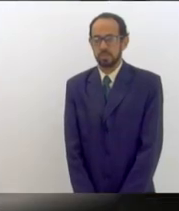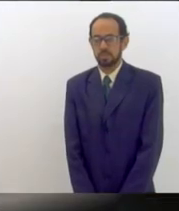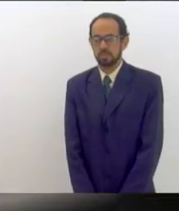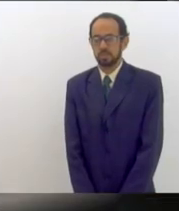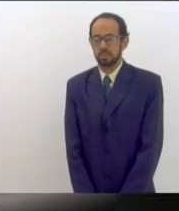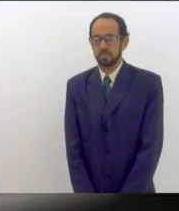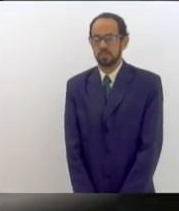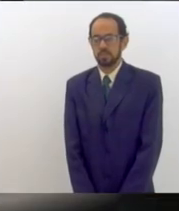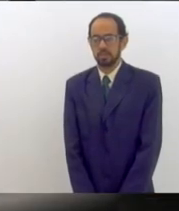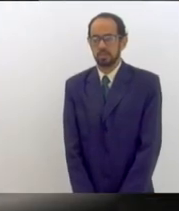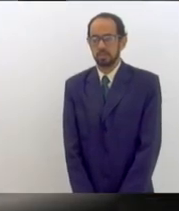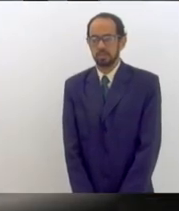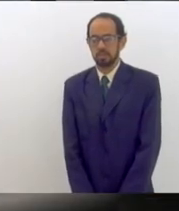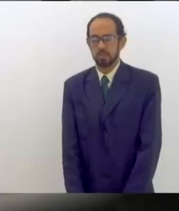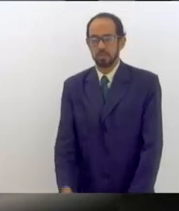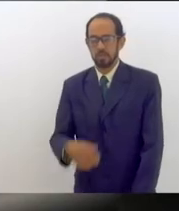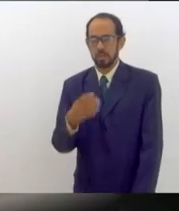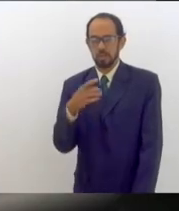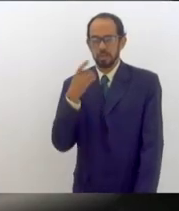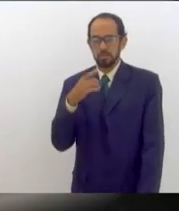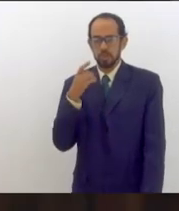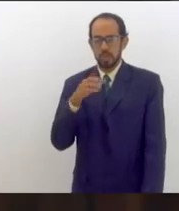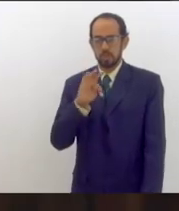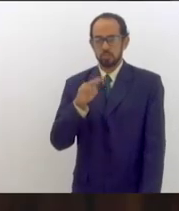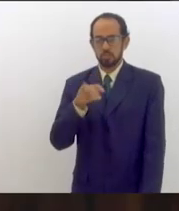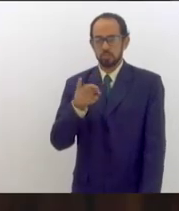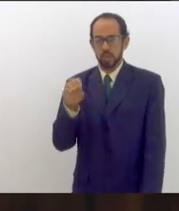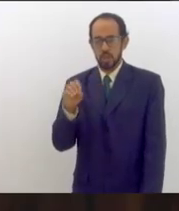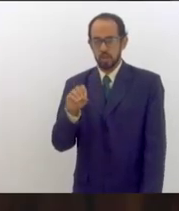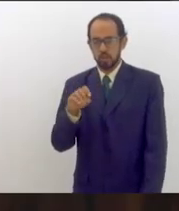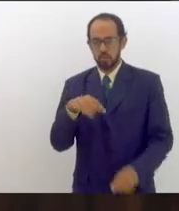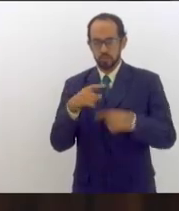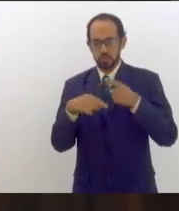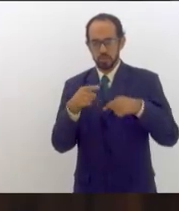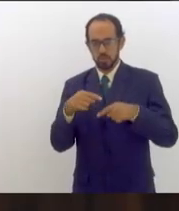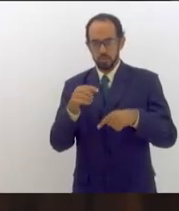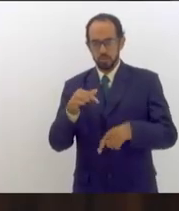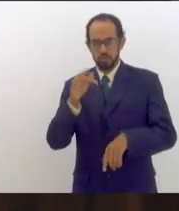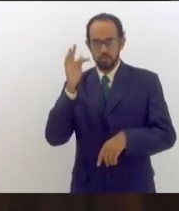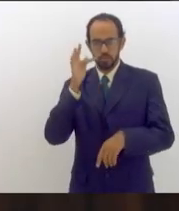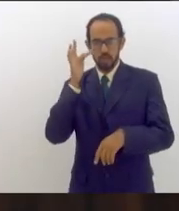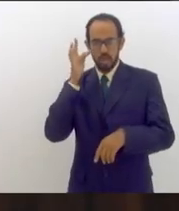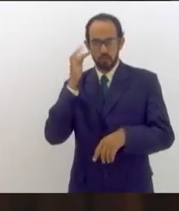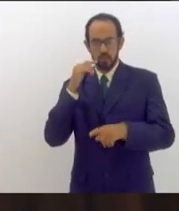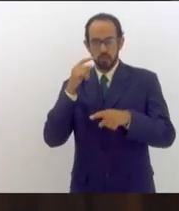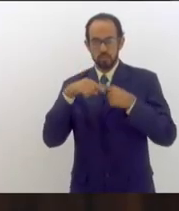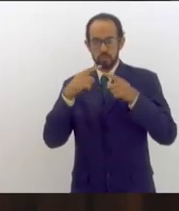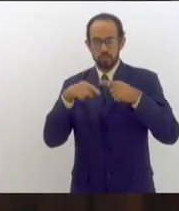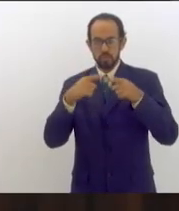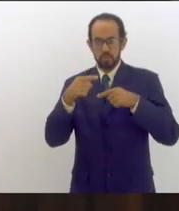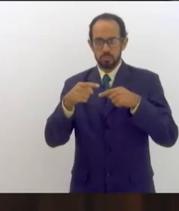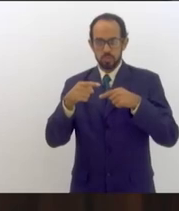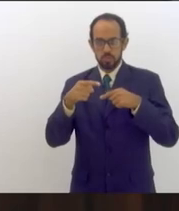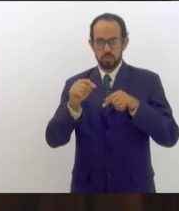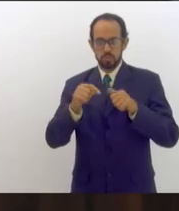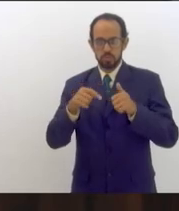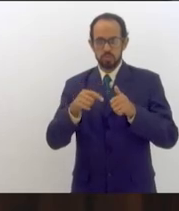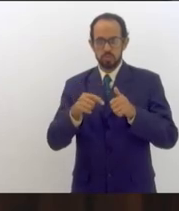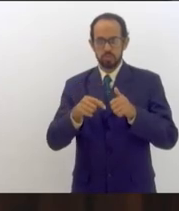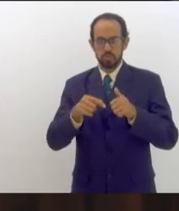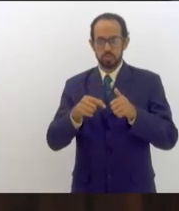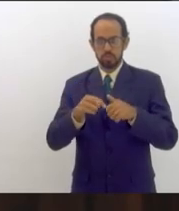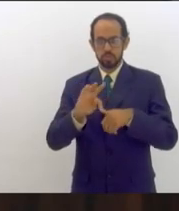Deputado Tiago Tiago Rangel é após o deputado Flávio serafine em seguida o deputado